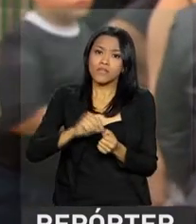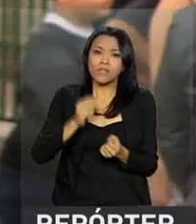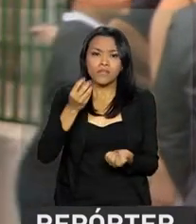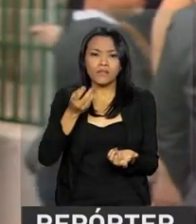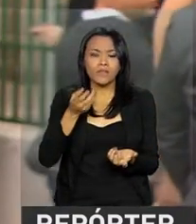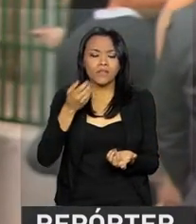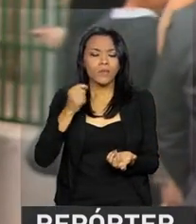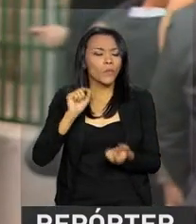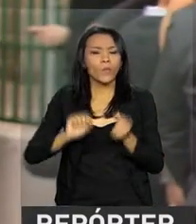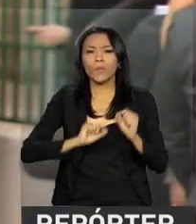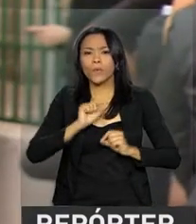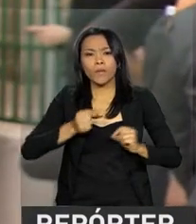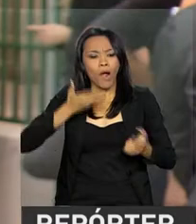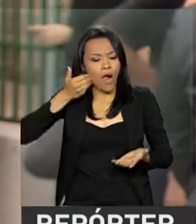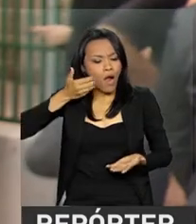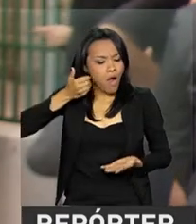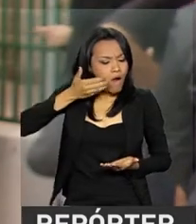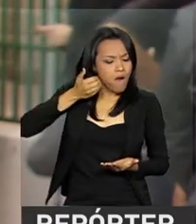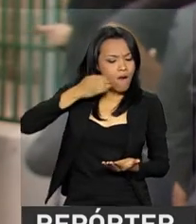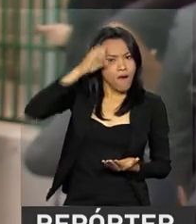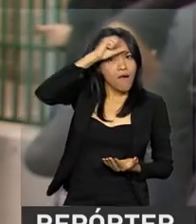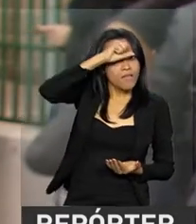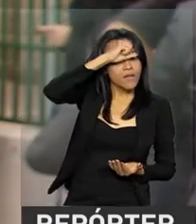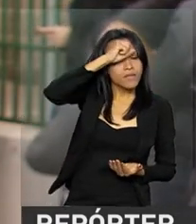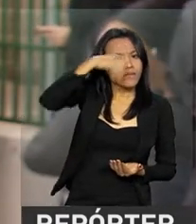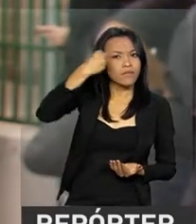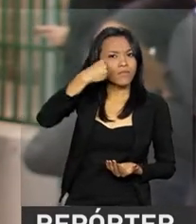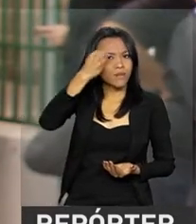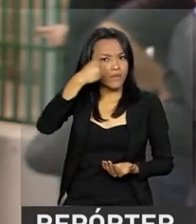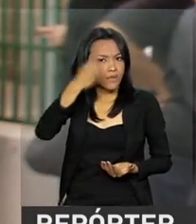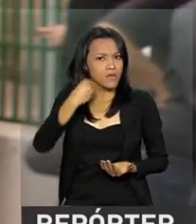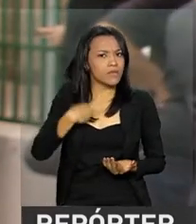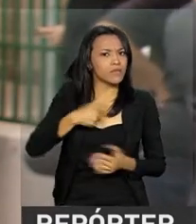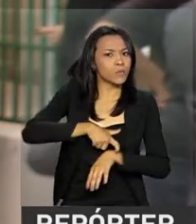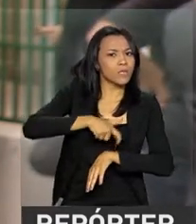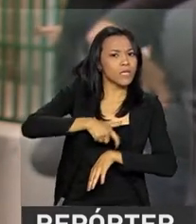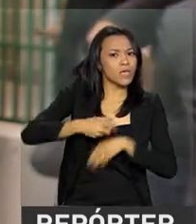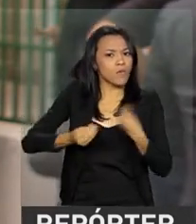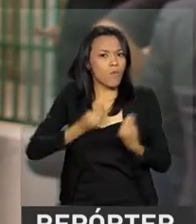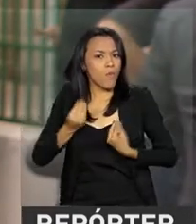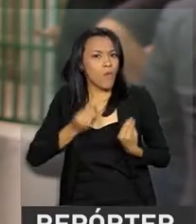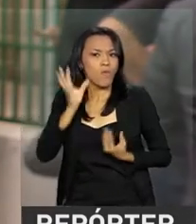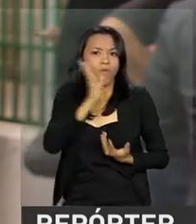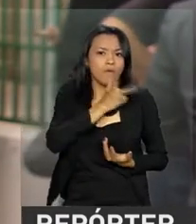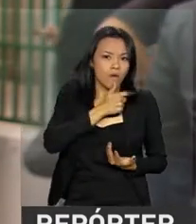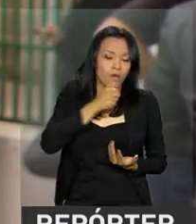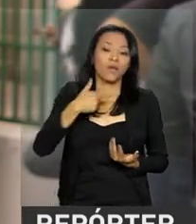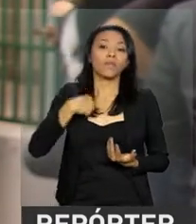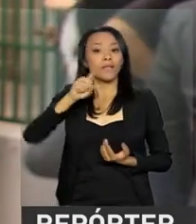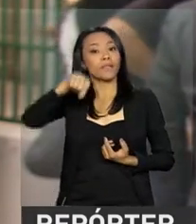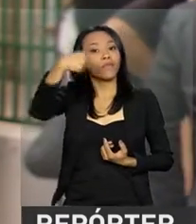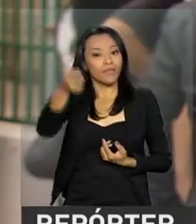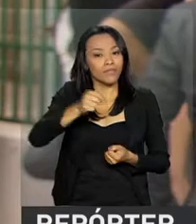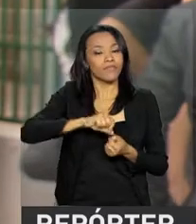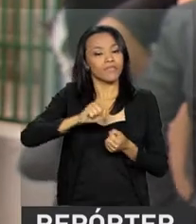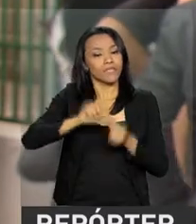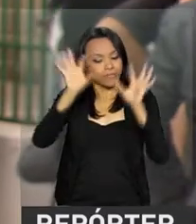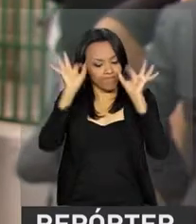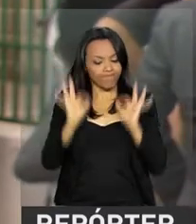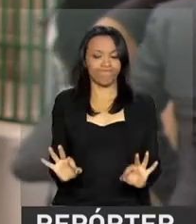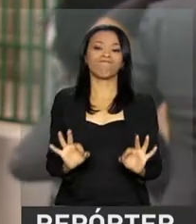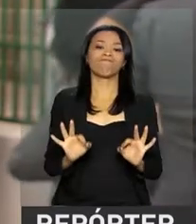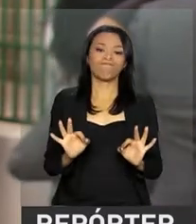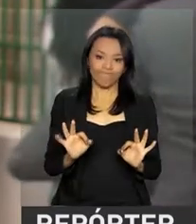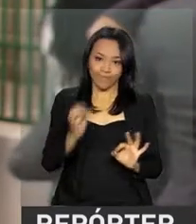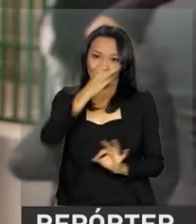menos pelo fato de pegar um pouco de aprendizado, experiência, também duração de prova. E saber como é que eu vou me comportar durante ela, para fazer realmente